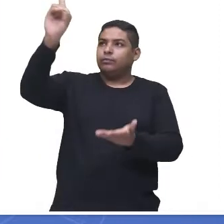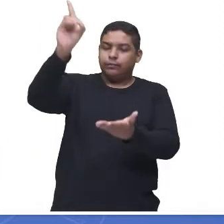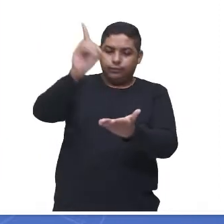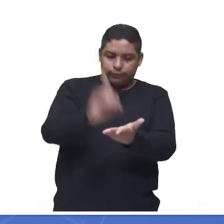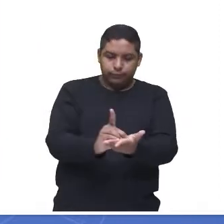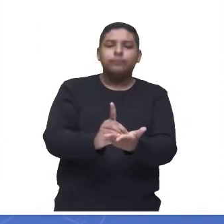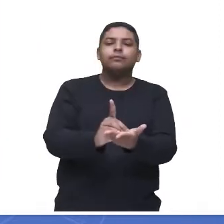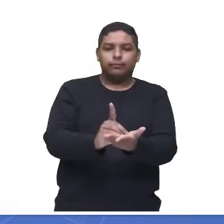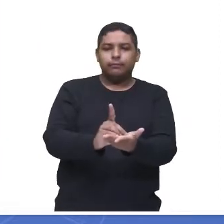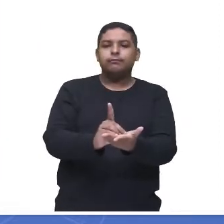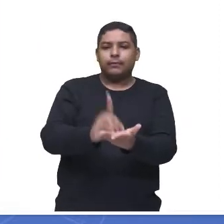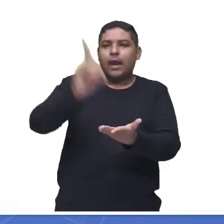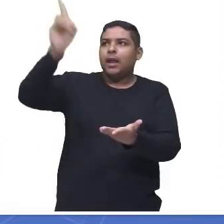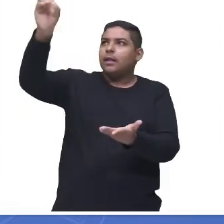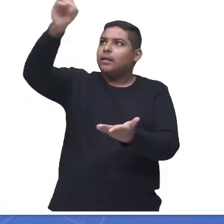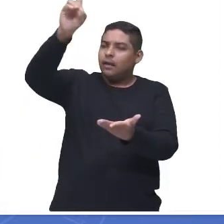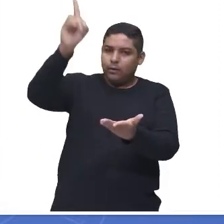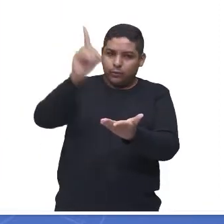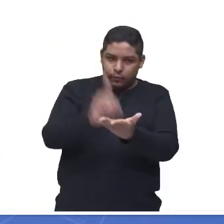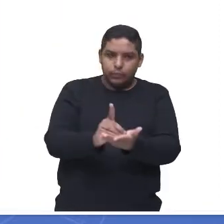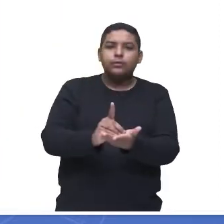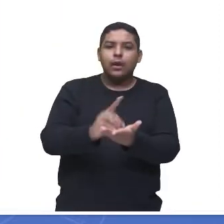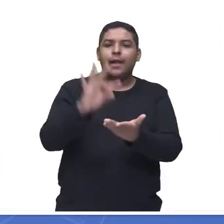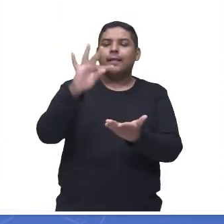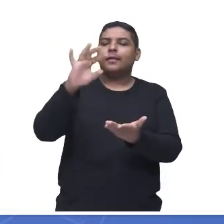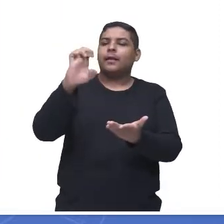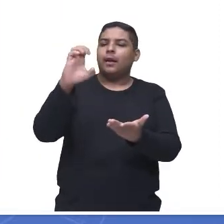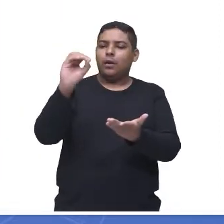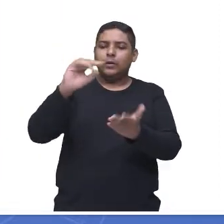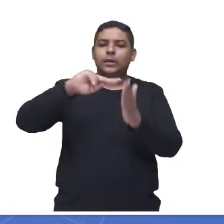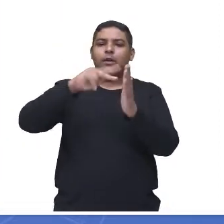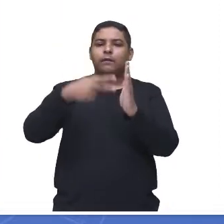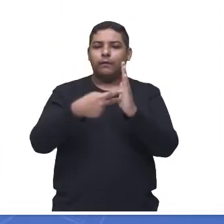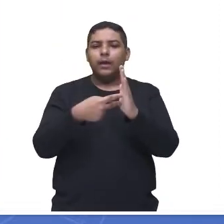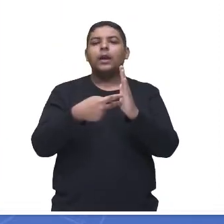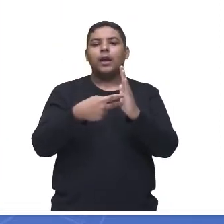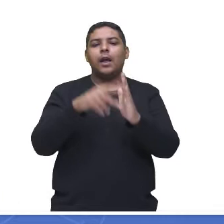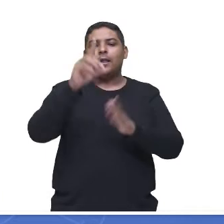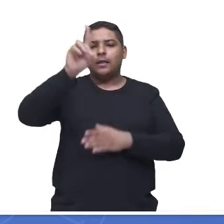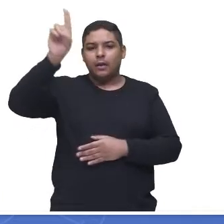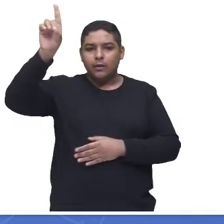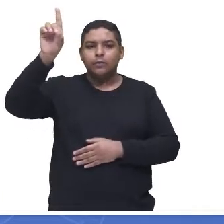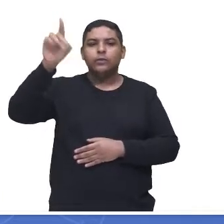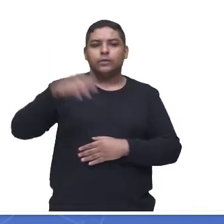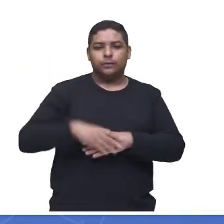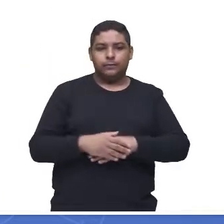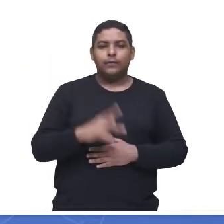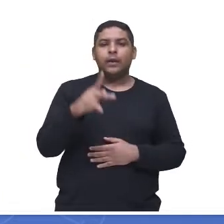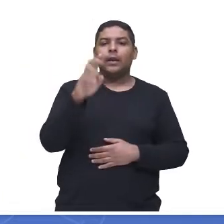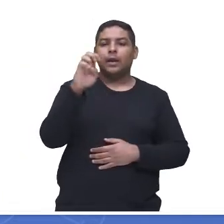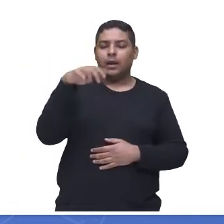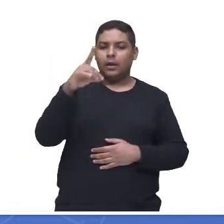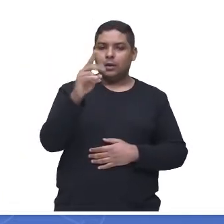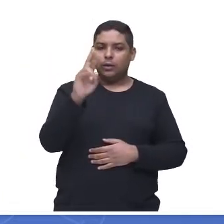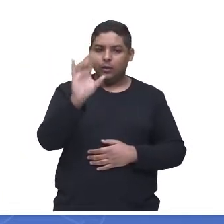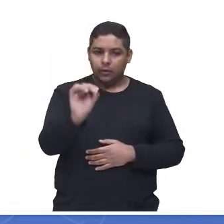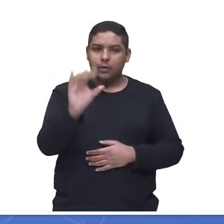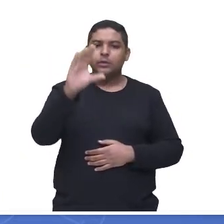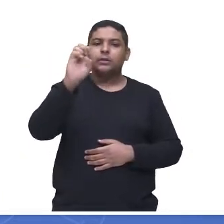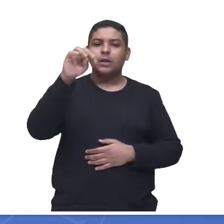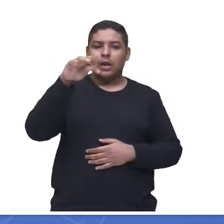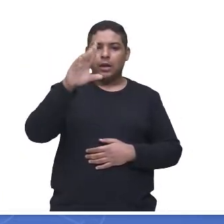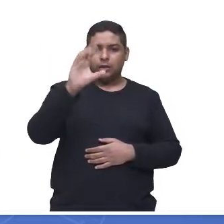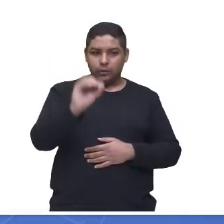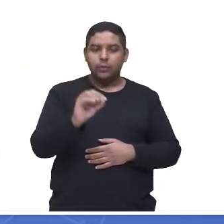período teocêntrico, teos quer dizer Deus e kentron, Deus, é centro, né? Aqui